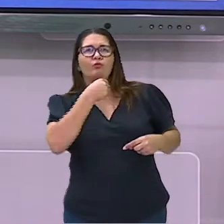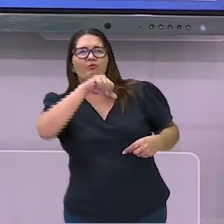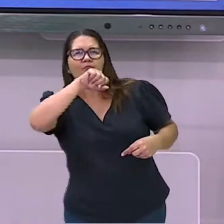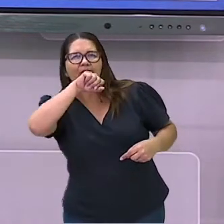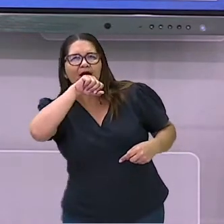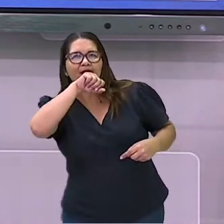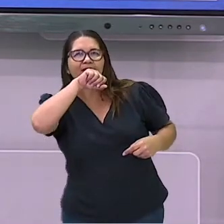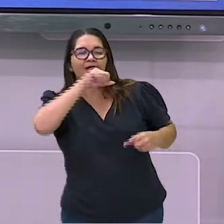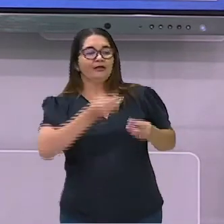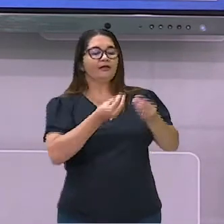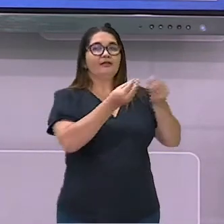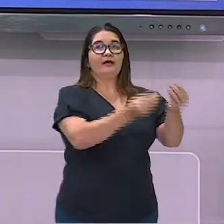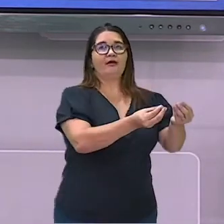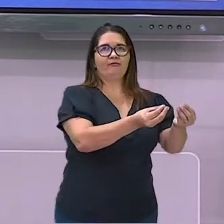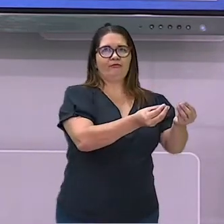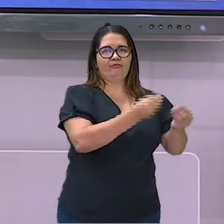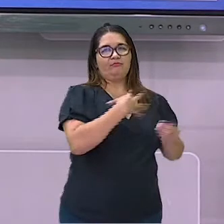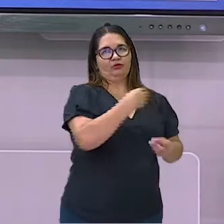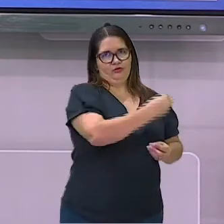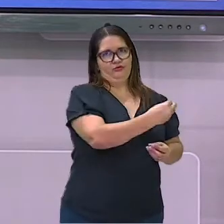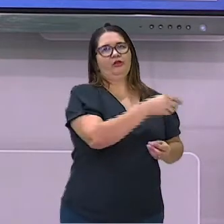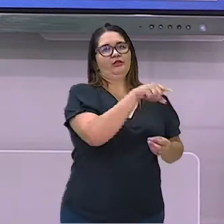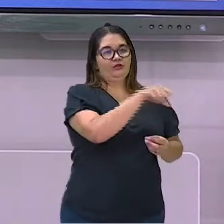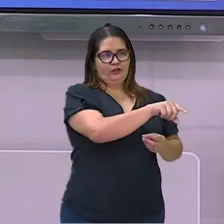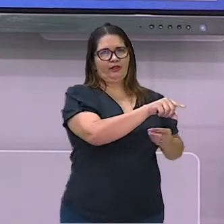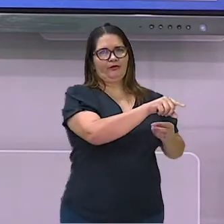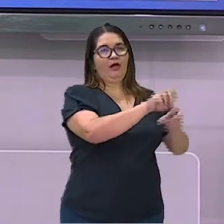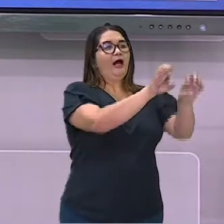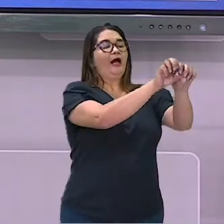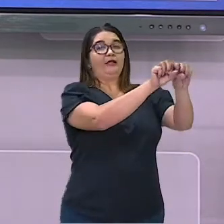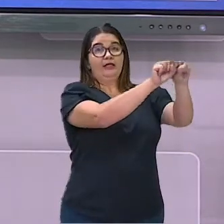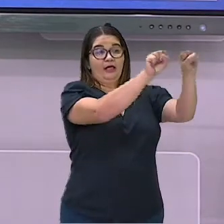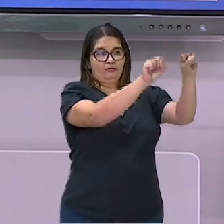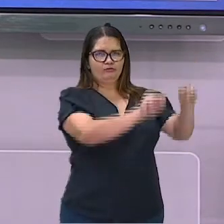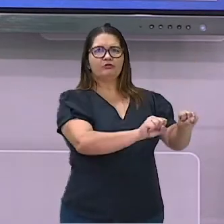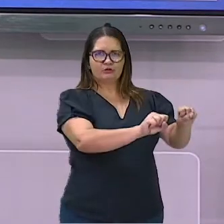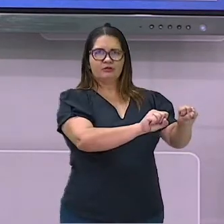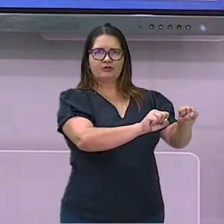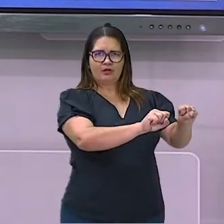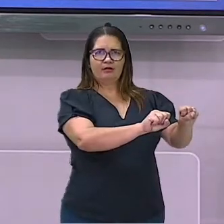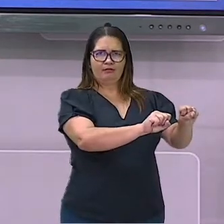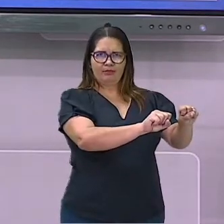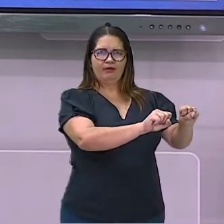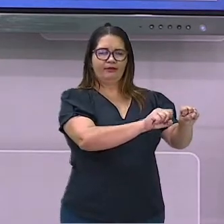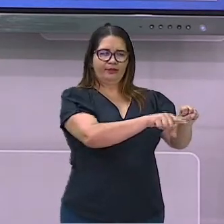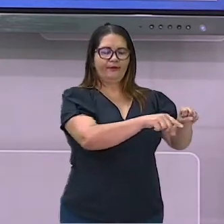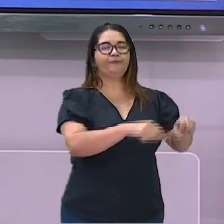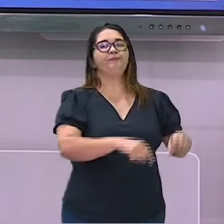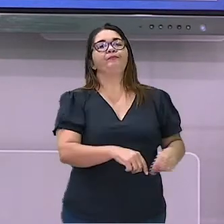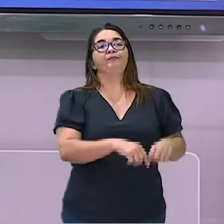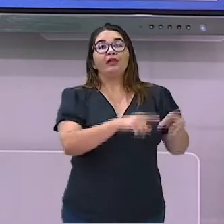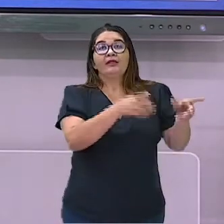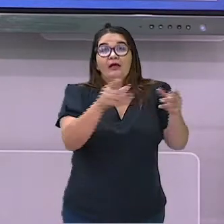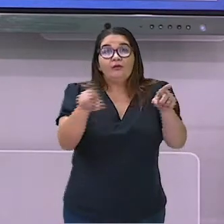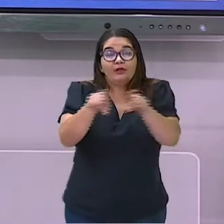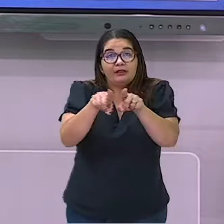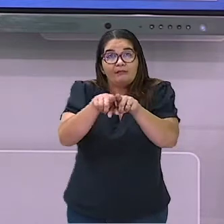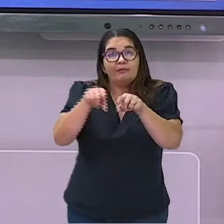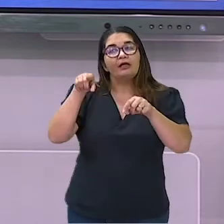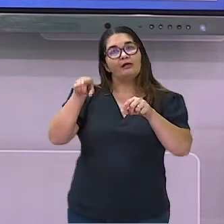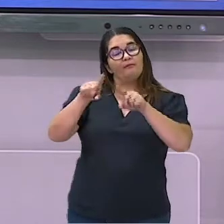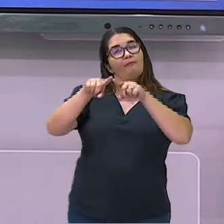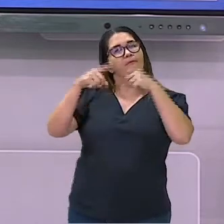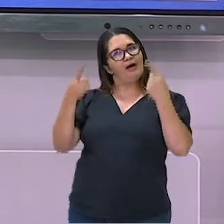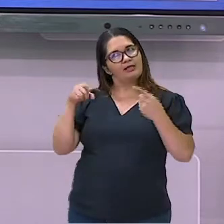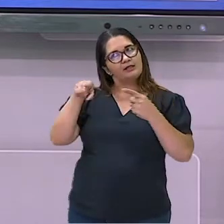agricultura. Isso dentro desse sistema hierárquico. Agora, as sociedades igualitárias não